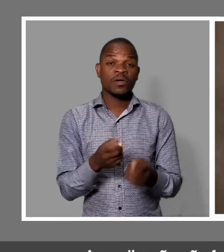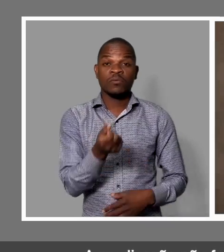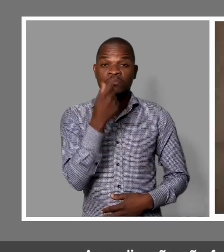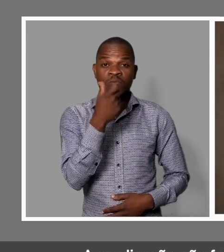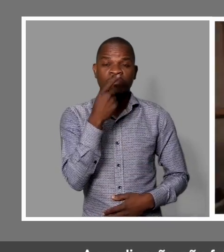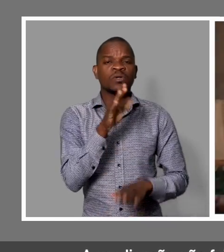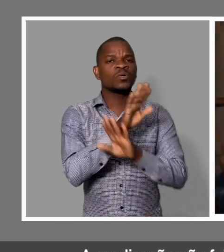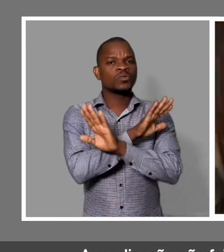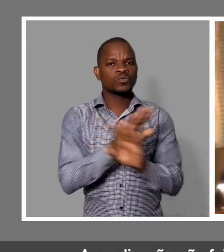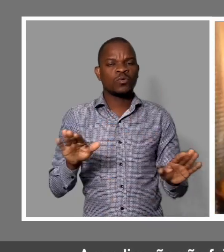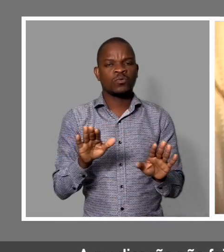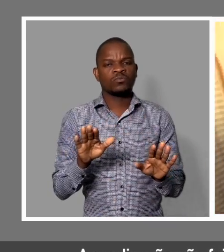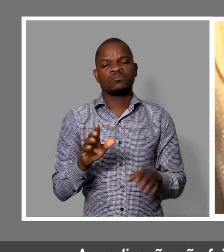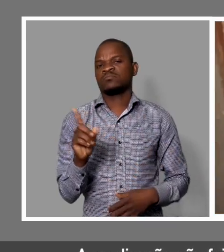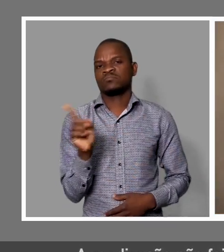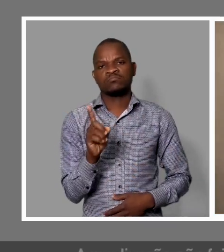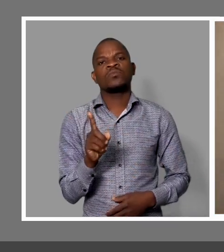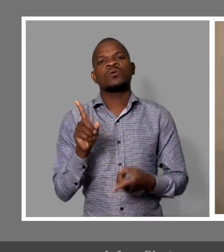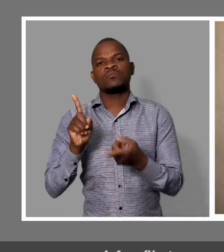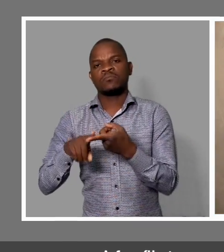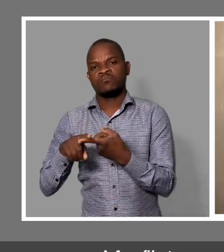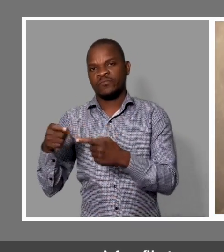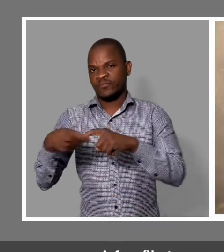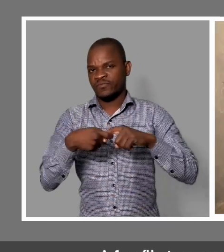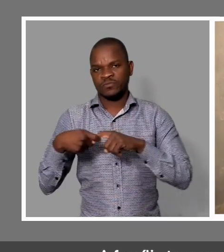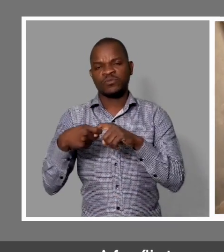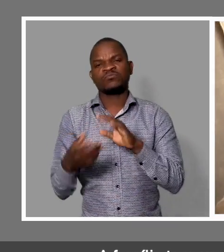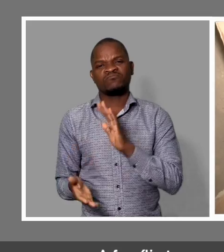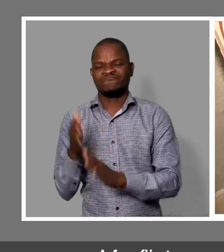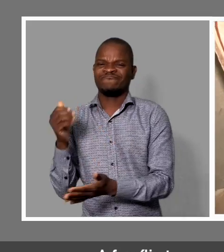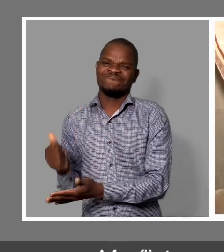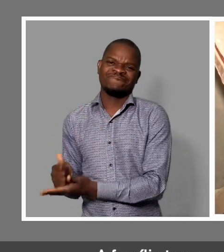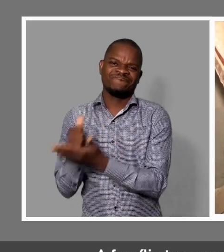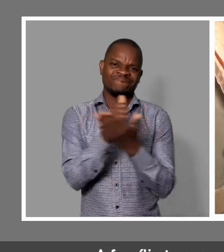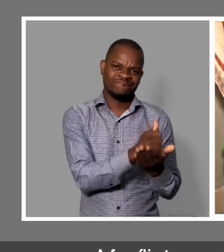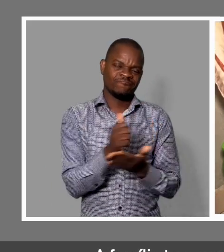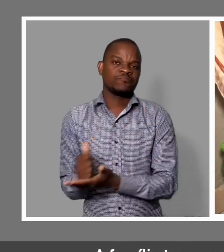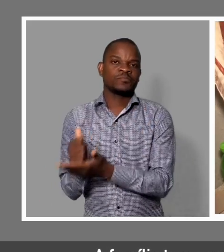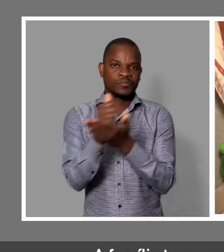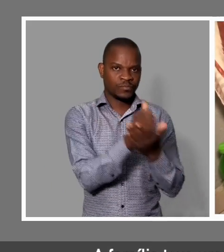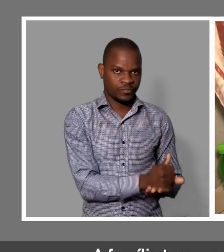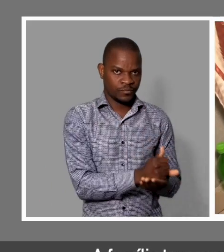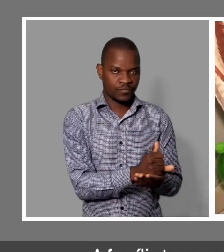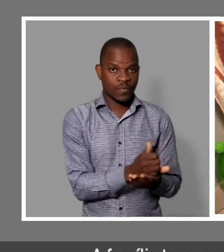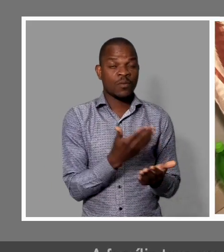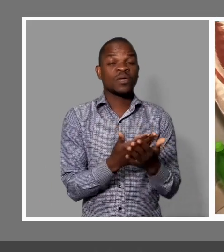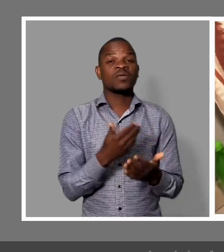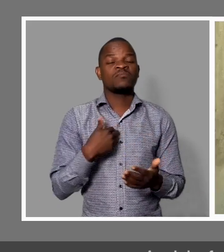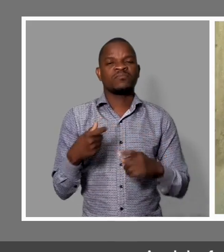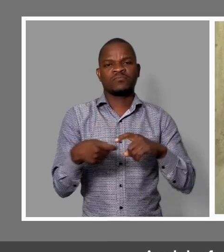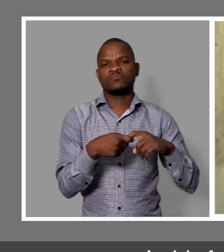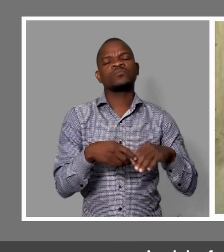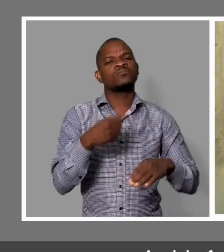medicação não foi a única forma de combater a doença. A família teve um papel de importância insubstituível.